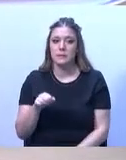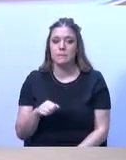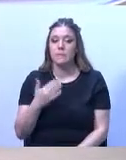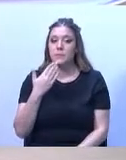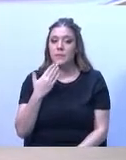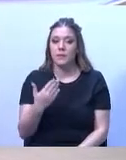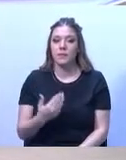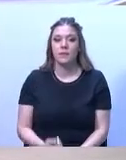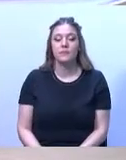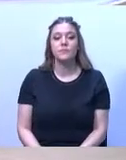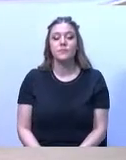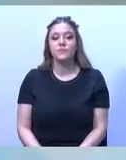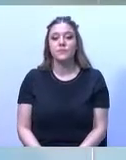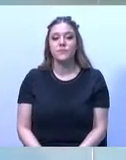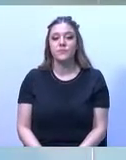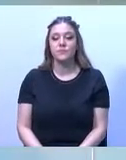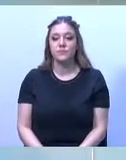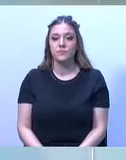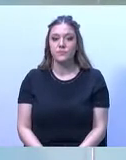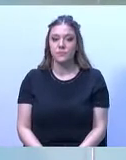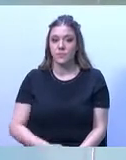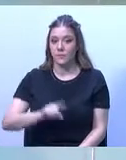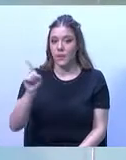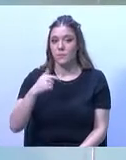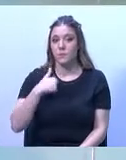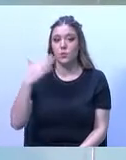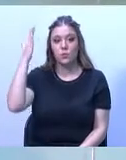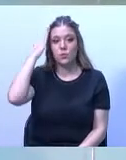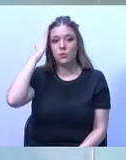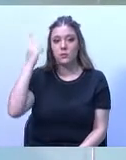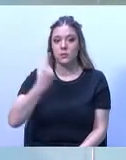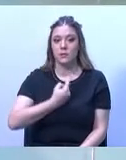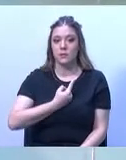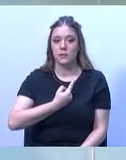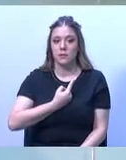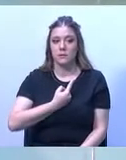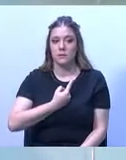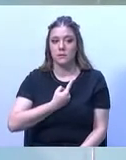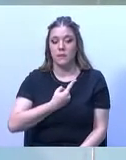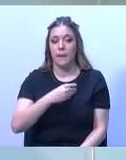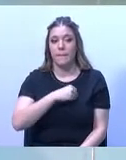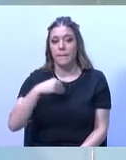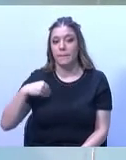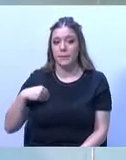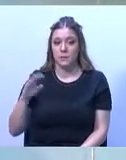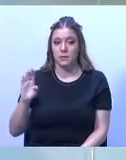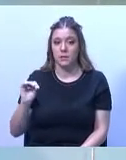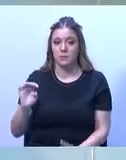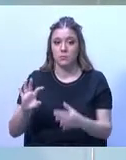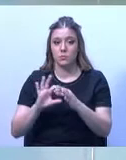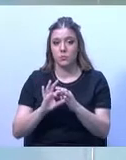muito obrigada então. Dona Margarida, em primeiro lugar eu acho que devia consultar um pelugista para ver se há